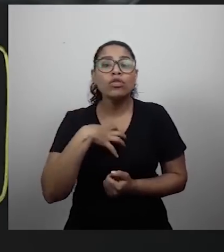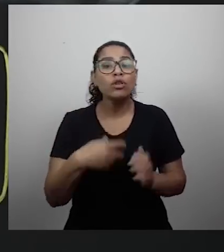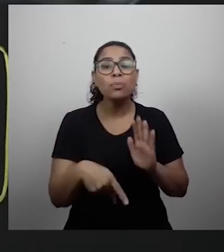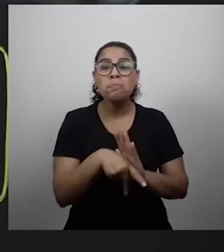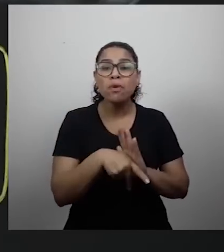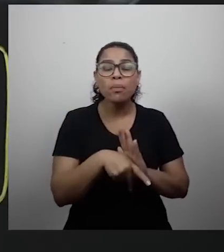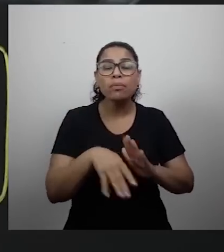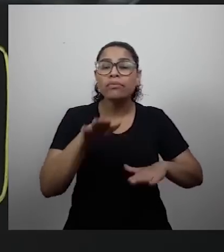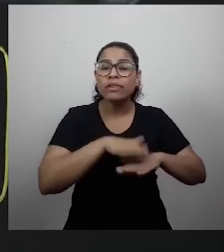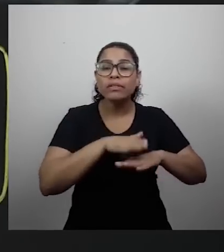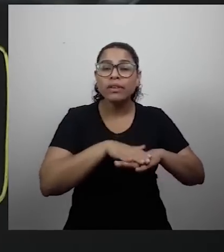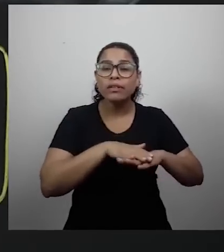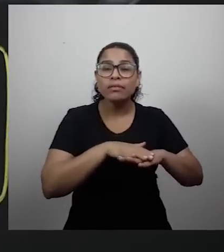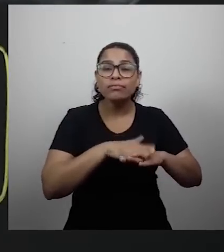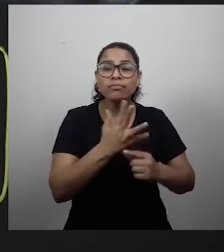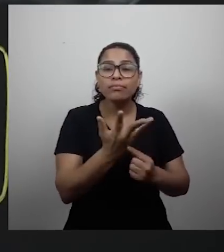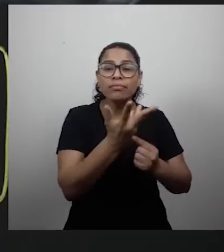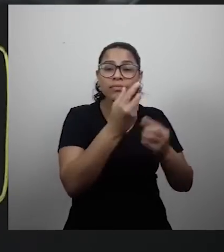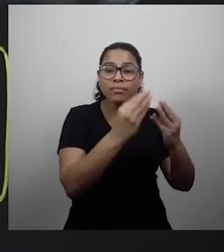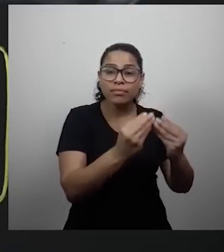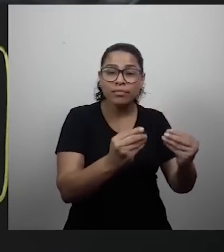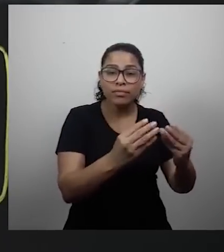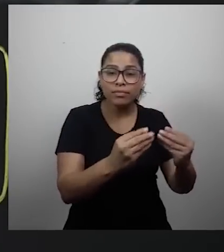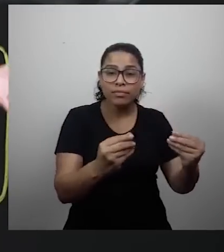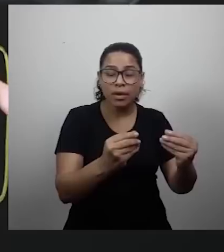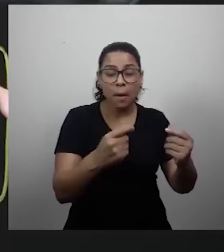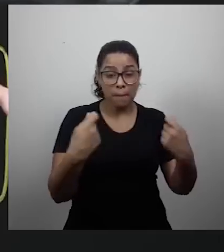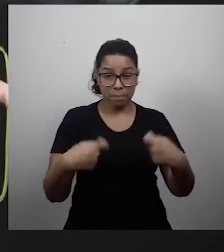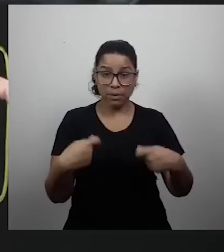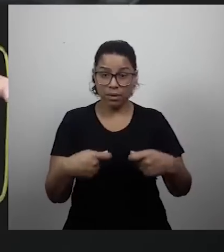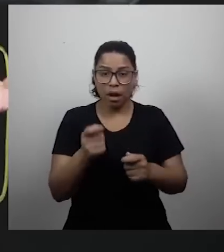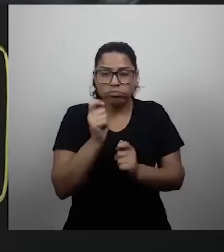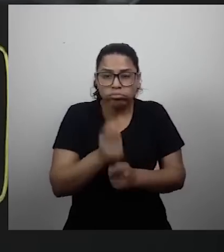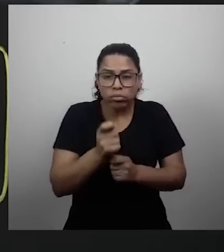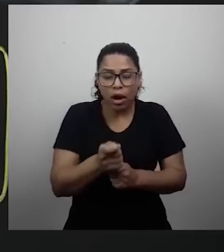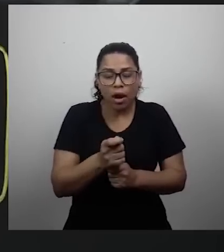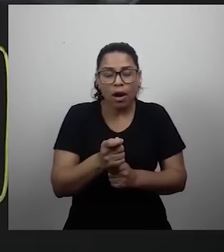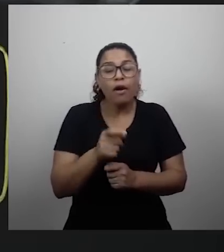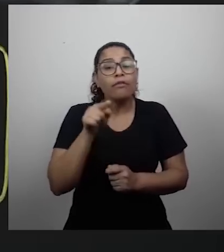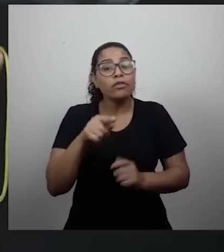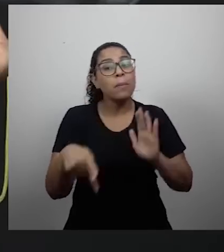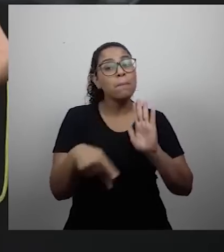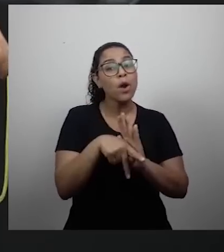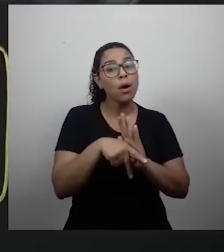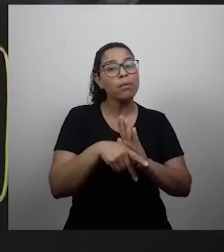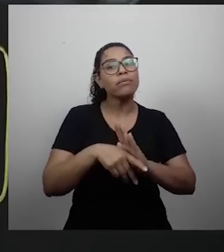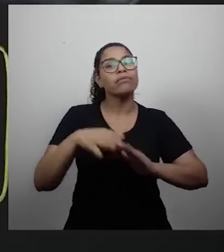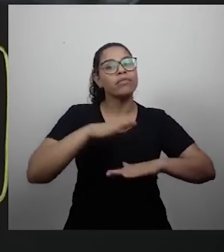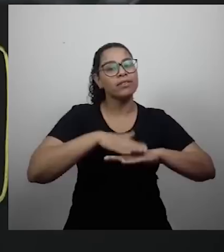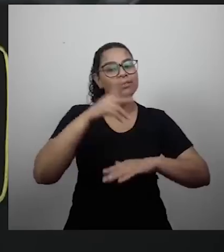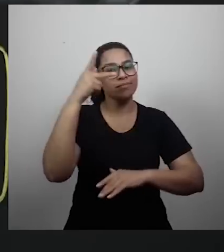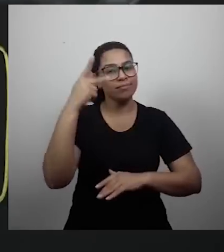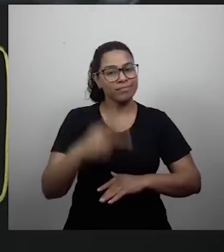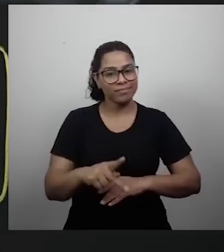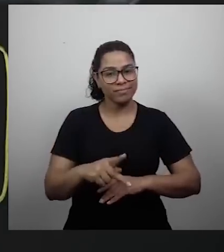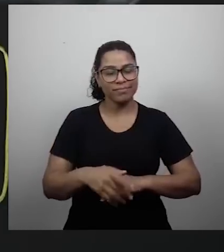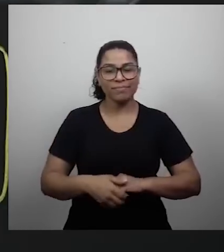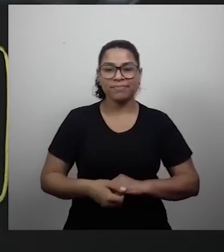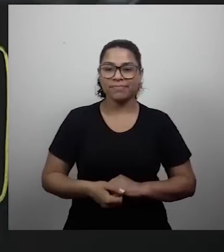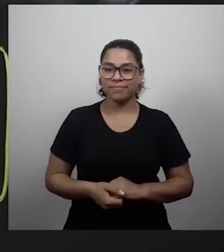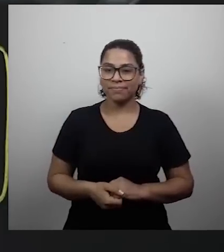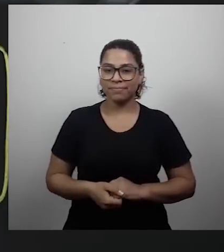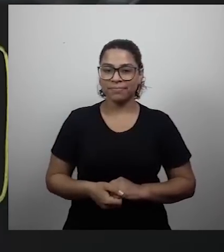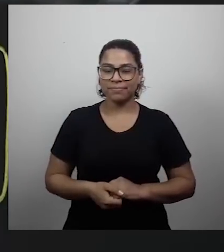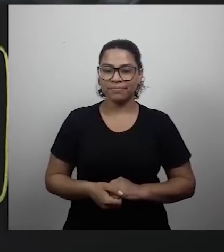maneira. Se você precisasse de um machado para fazer alguma coisa, você tinha que fazer o seu machado, cuidar do seu